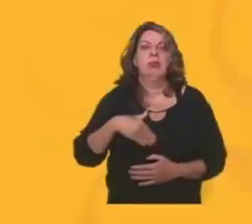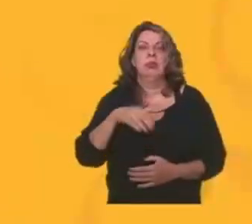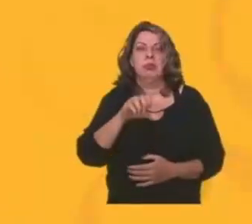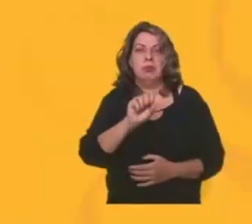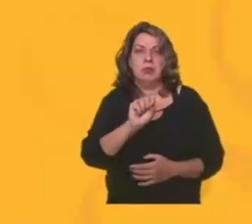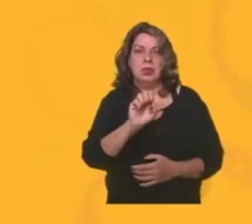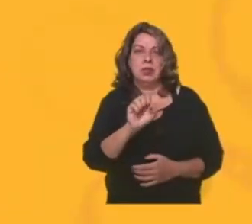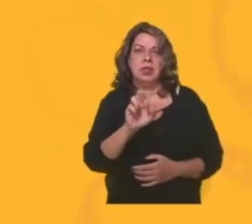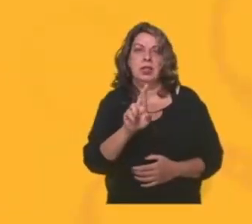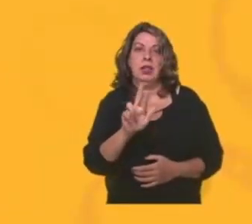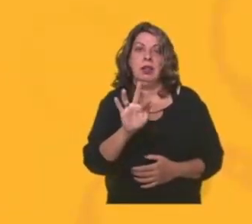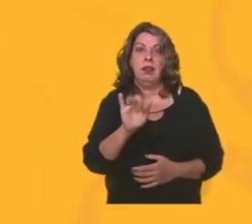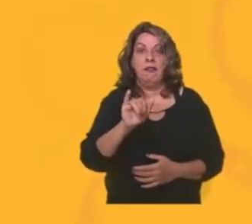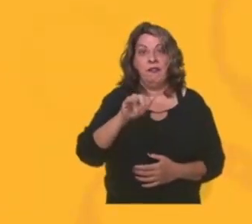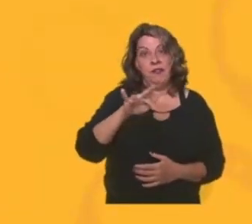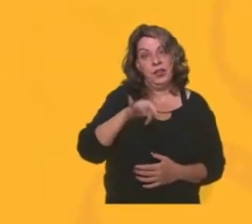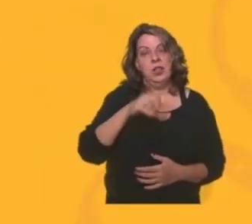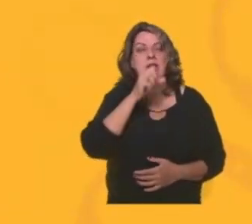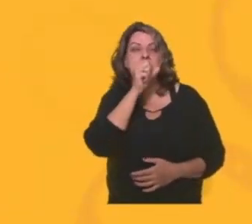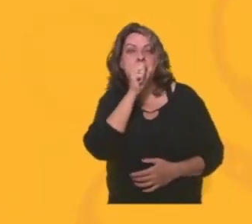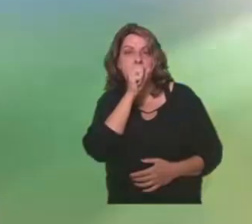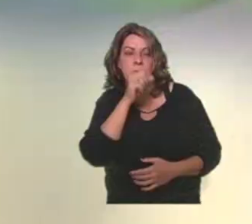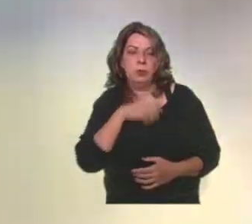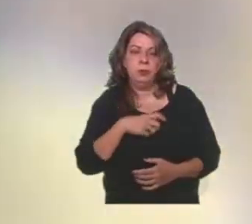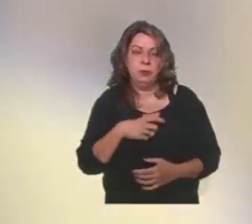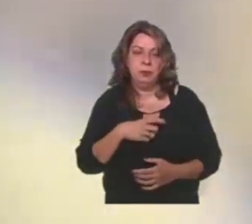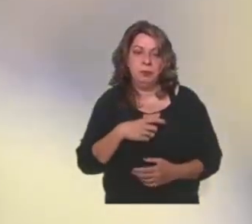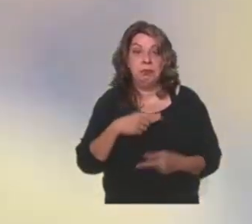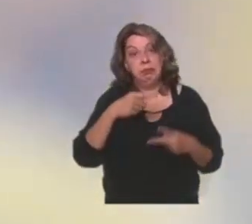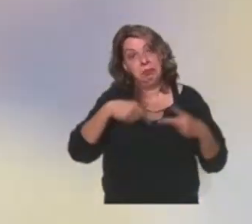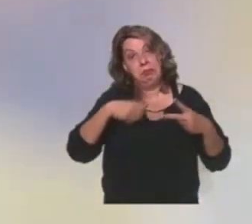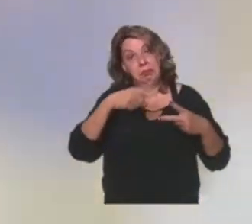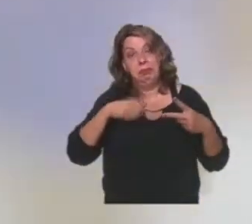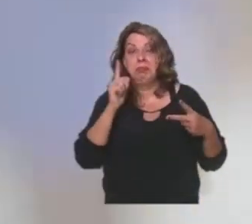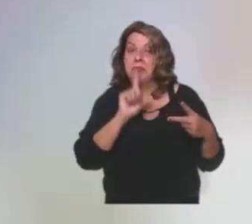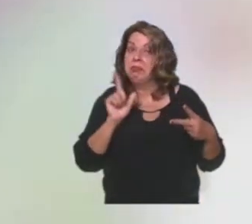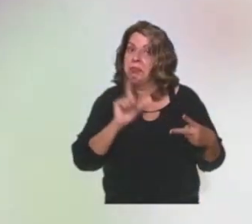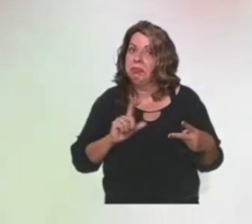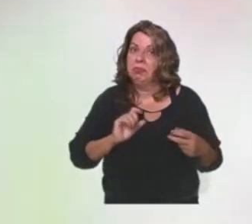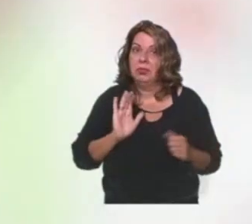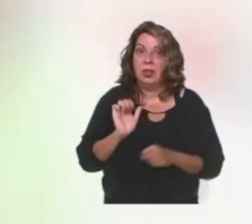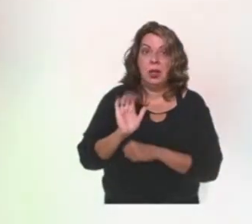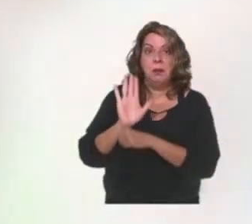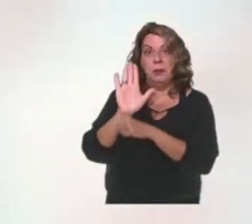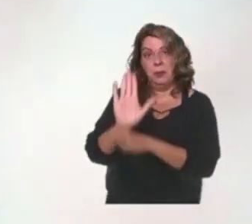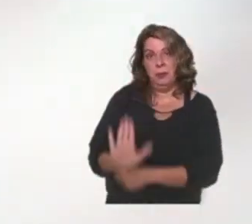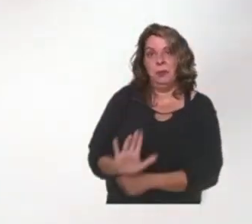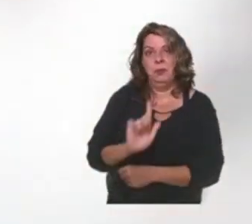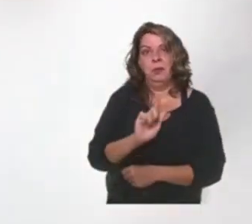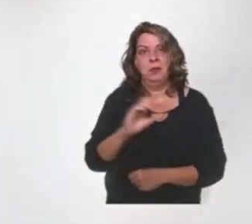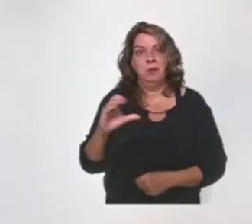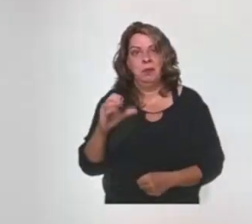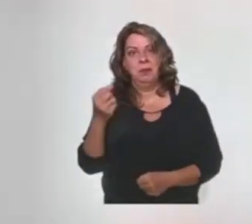sábado. Parabéns, contemplados! Vocês adquiriram Caju Cap e contribuíram com as ações do GAC.